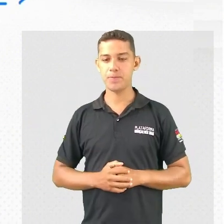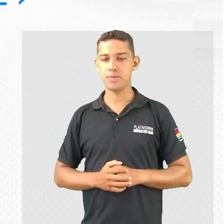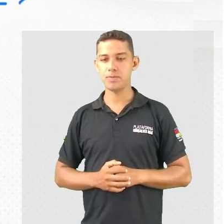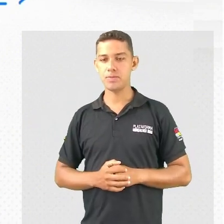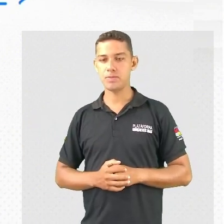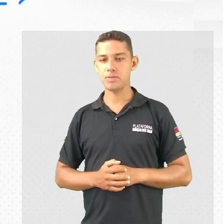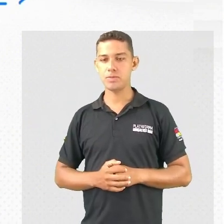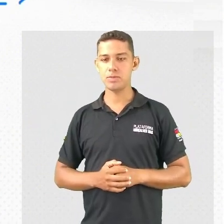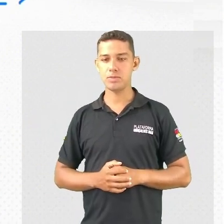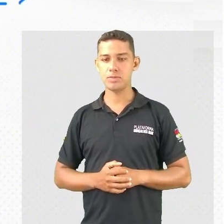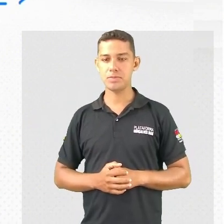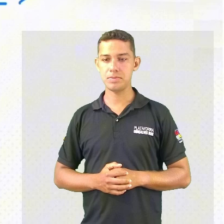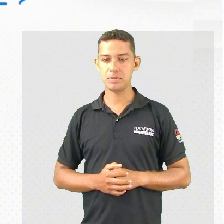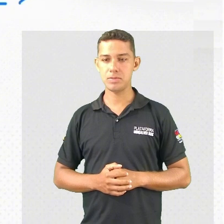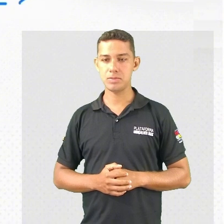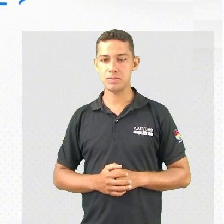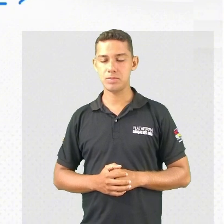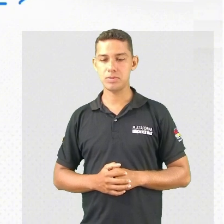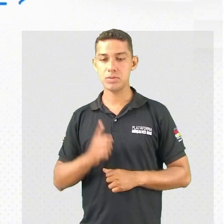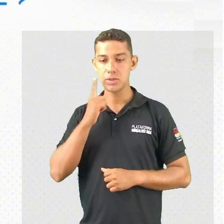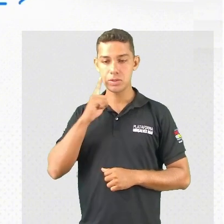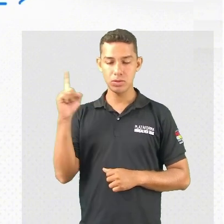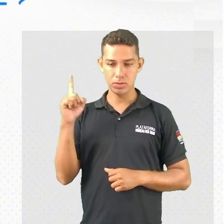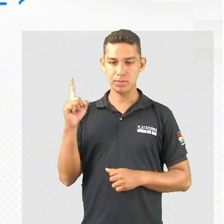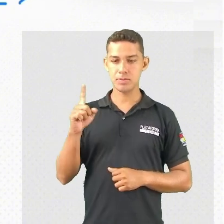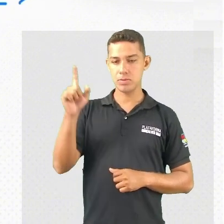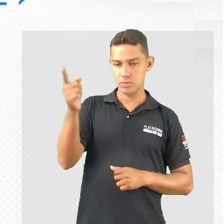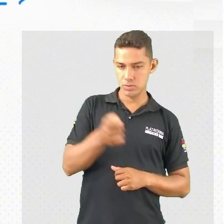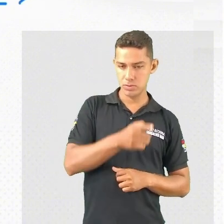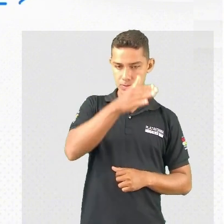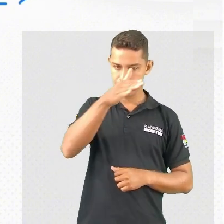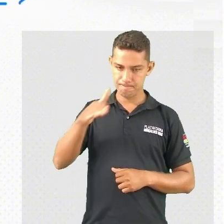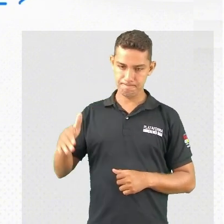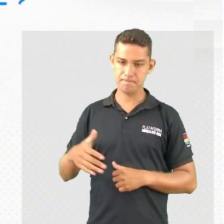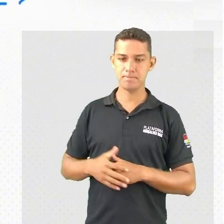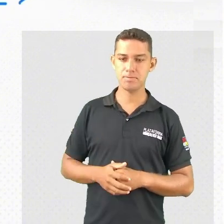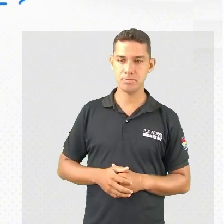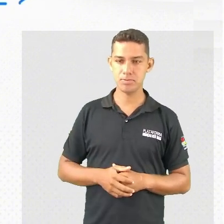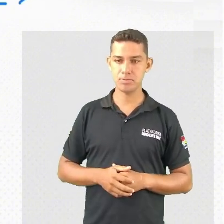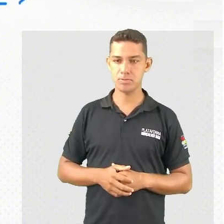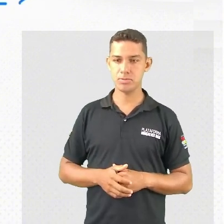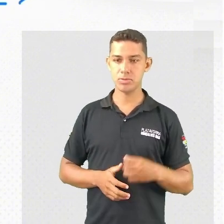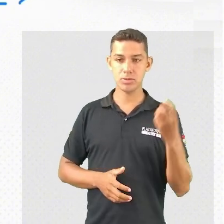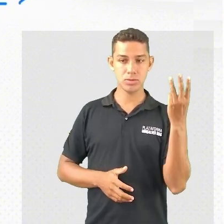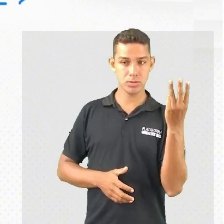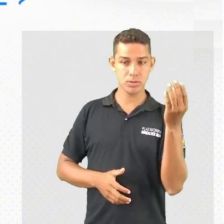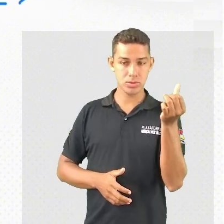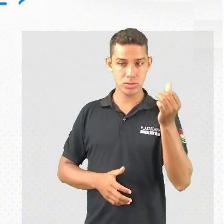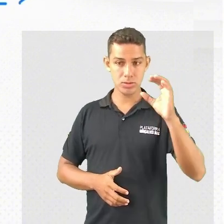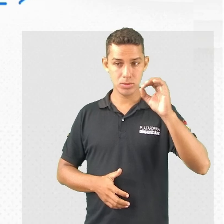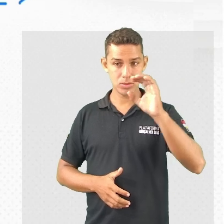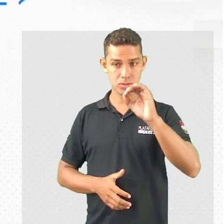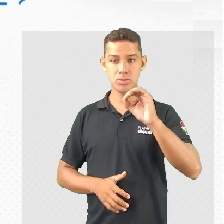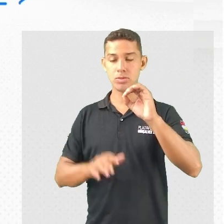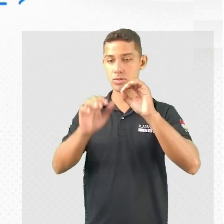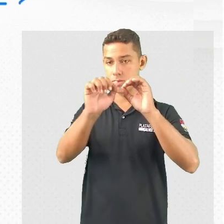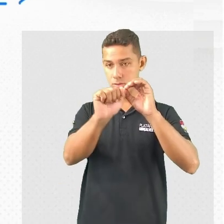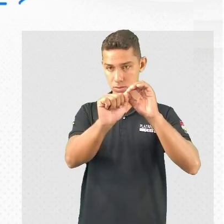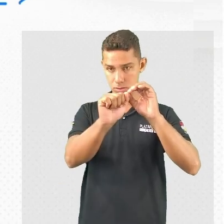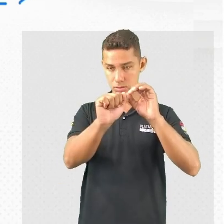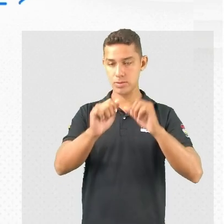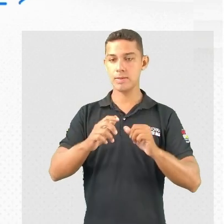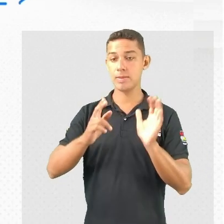Beleza? Então, fazendo aqui produto dos meios pelos extremos, eu vou ter 3.600